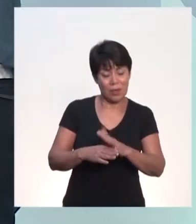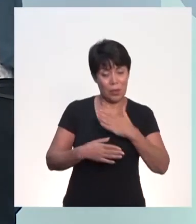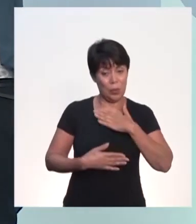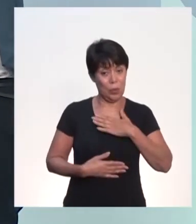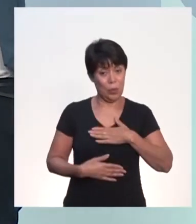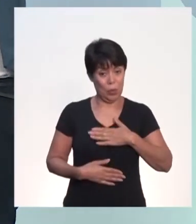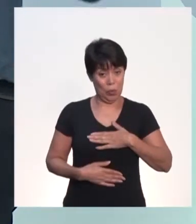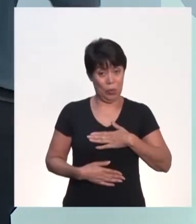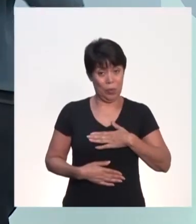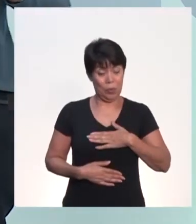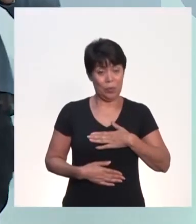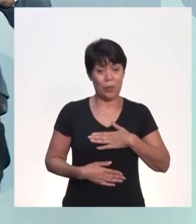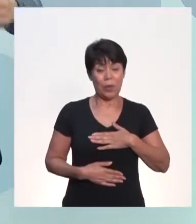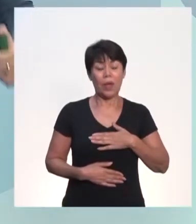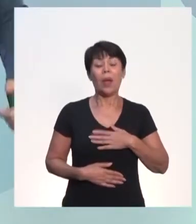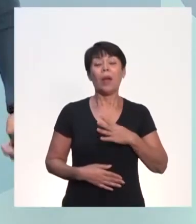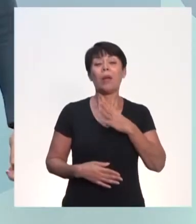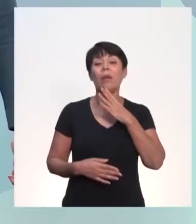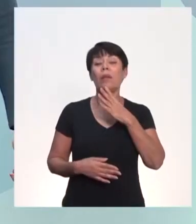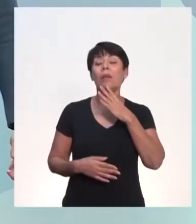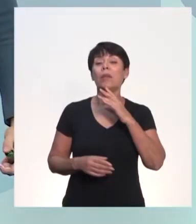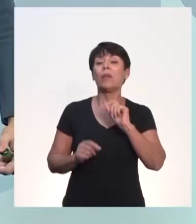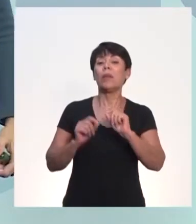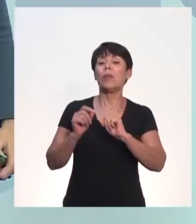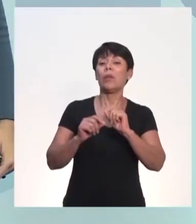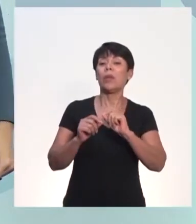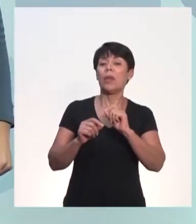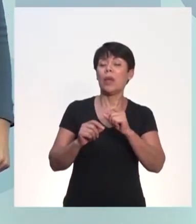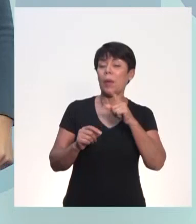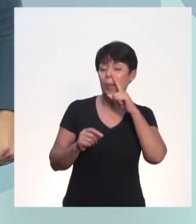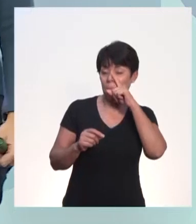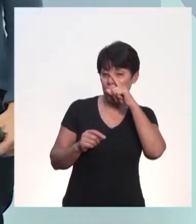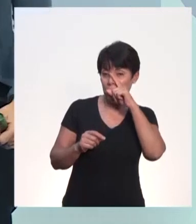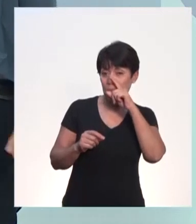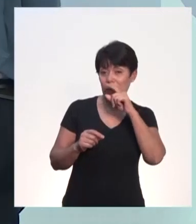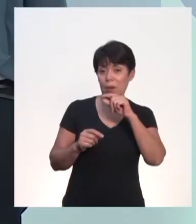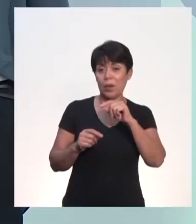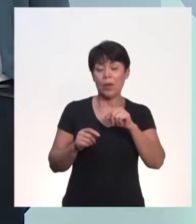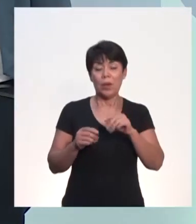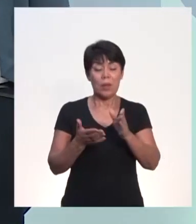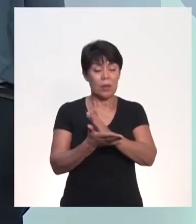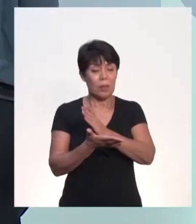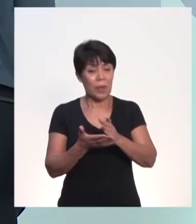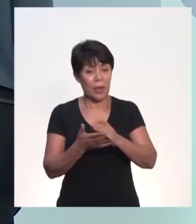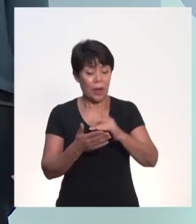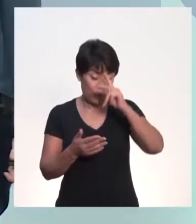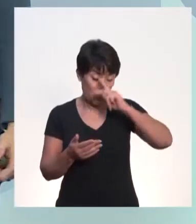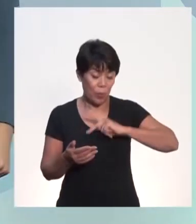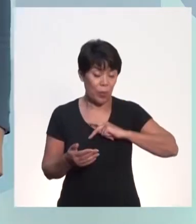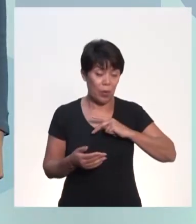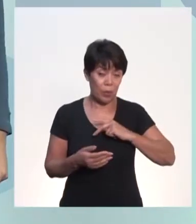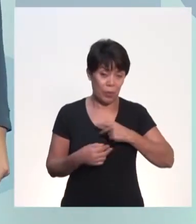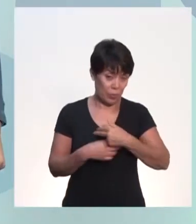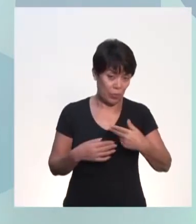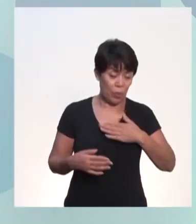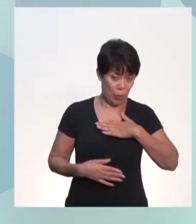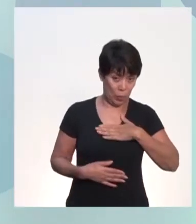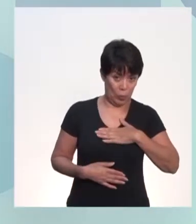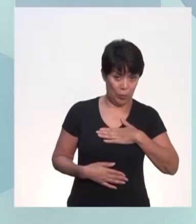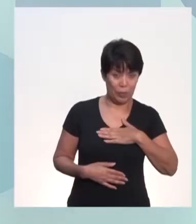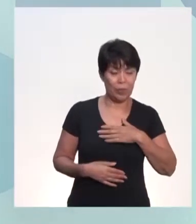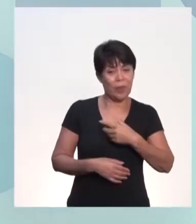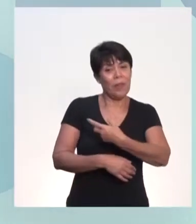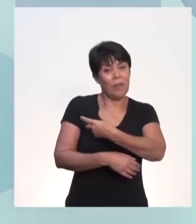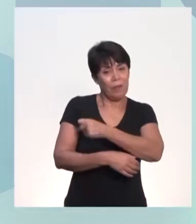corpo a entender, a reconhecer o que é inimigo, o que é perigo, do que é do nosso próprio corpo. Com isso, a